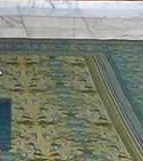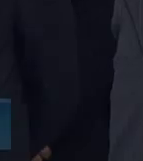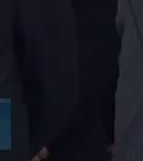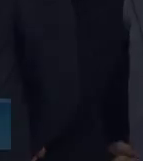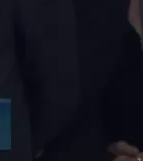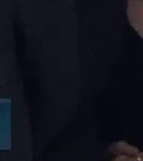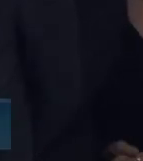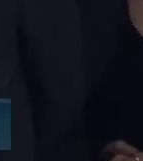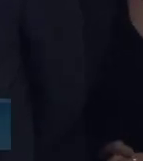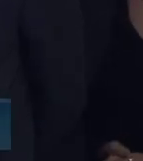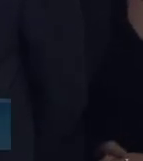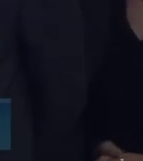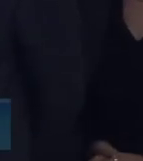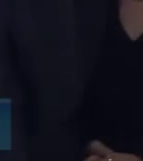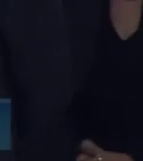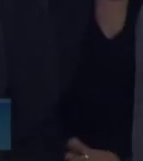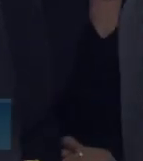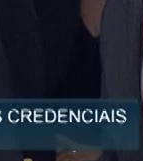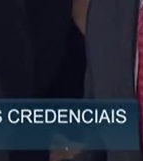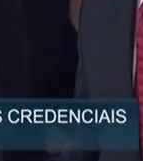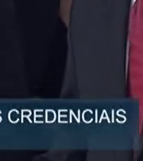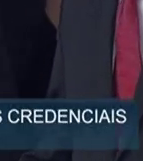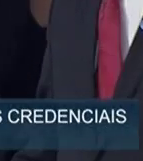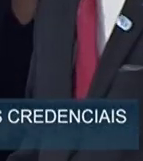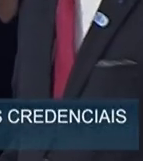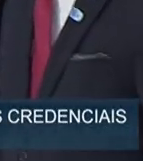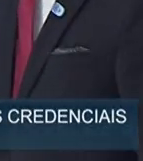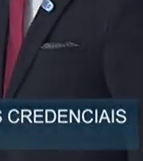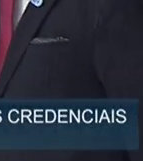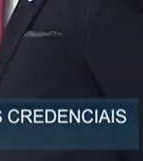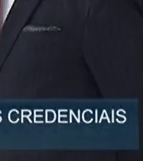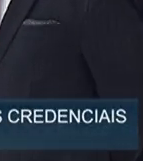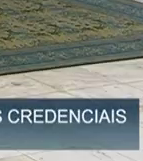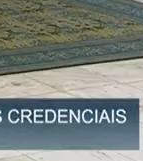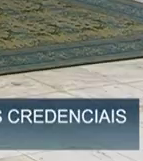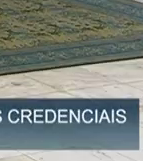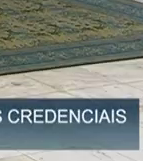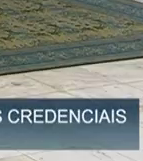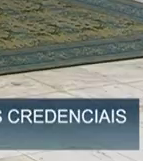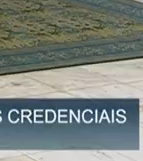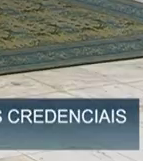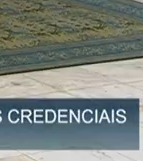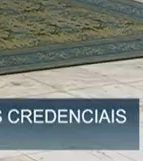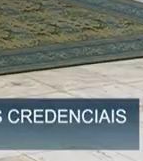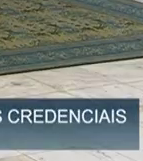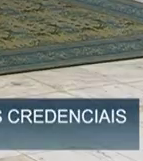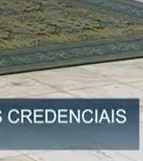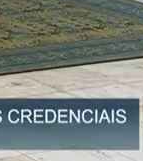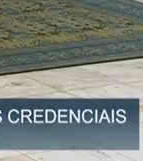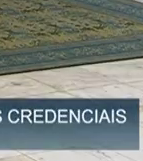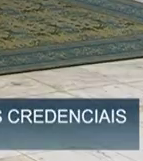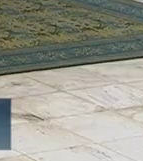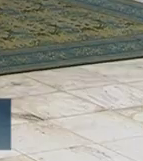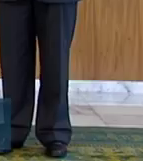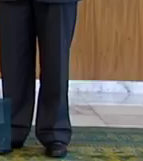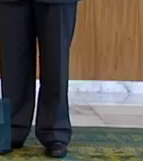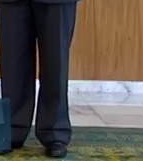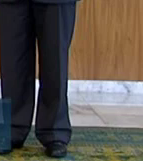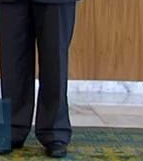O embaixador do Reino da Tailândia, Pichayapan Charnbumidol.